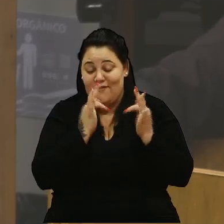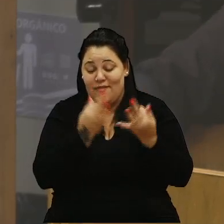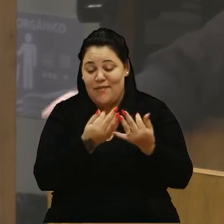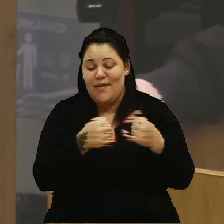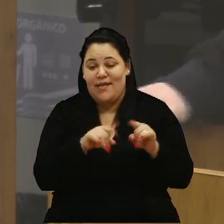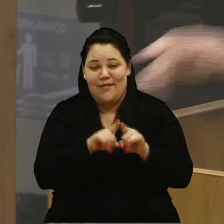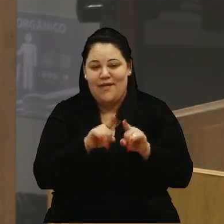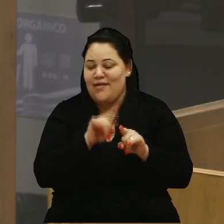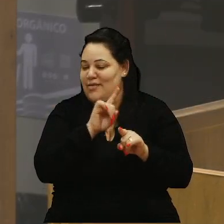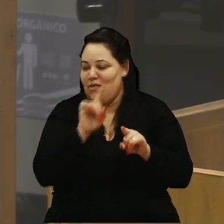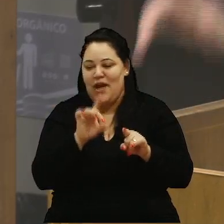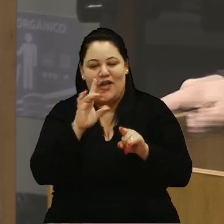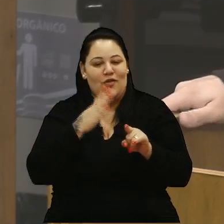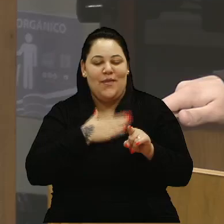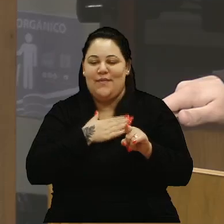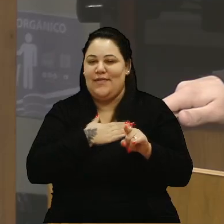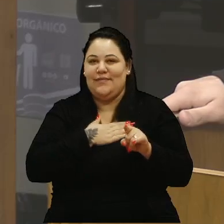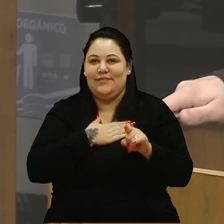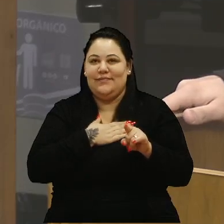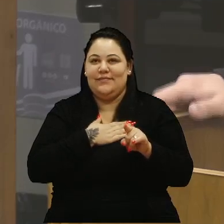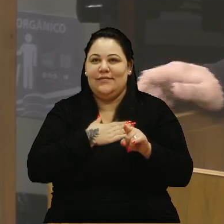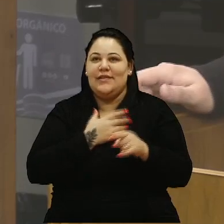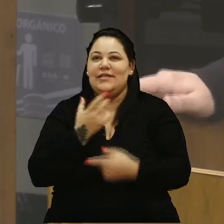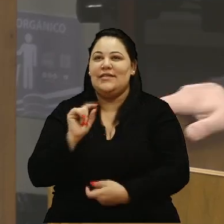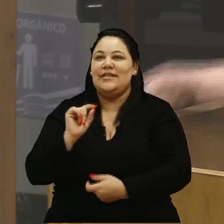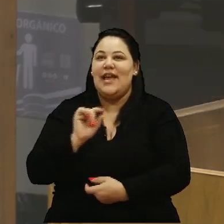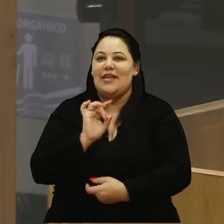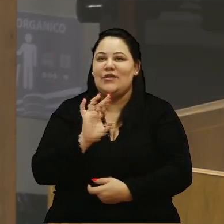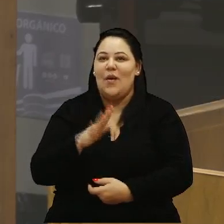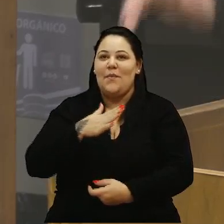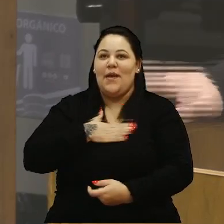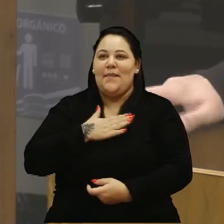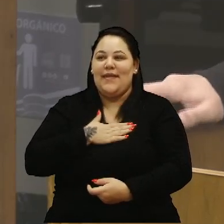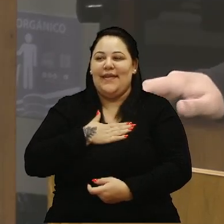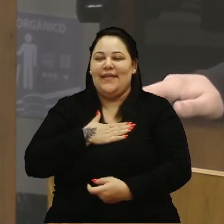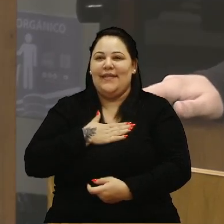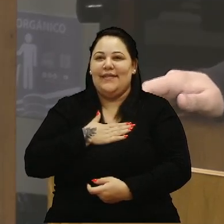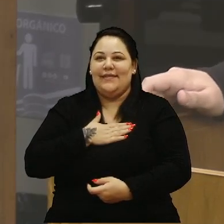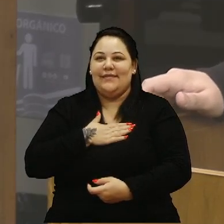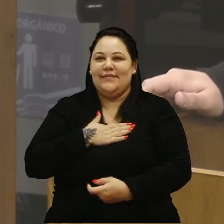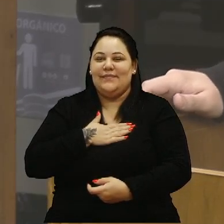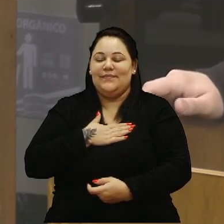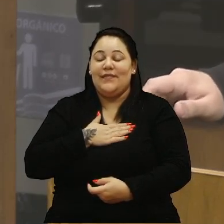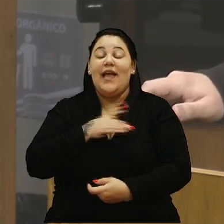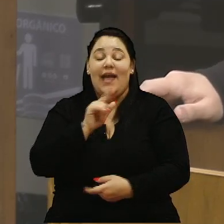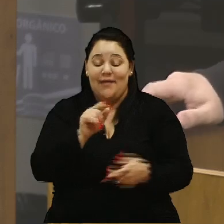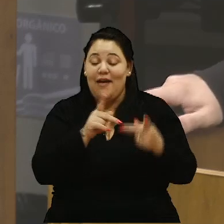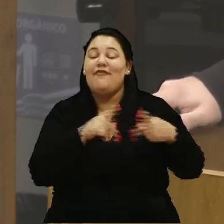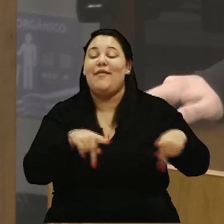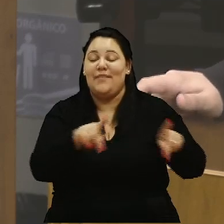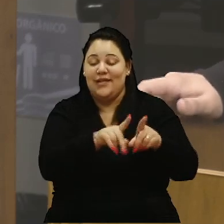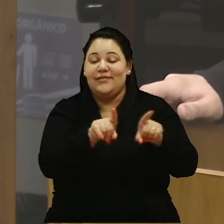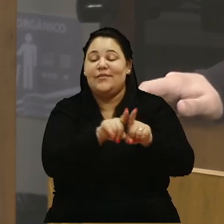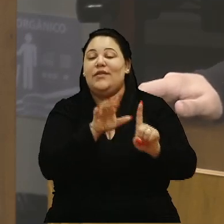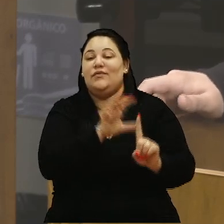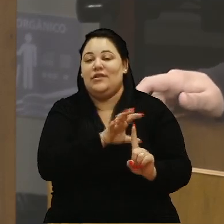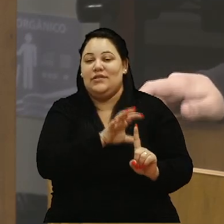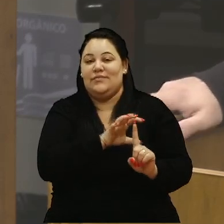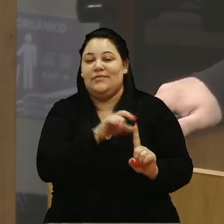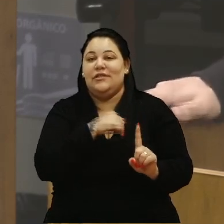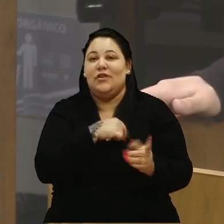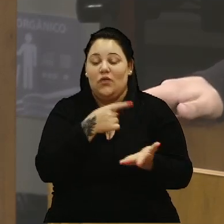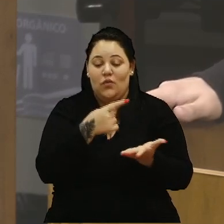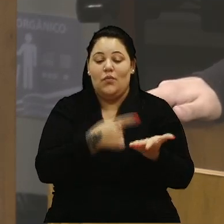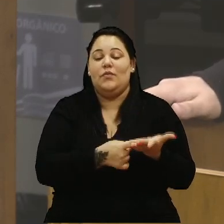sobra só para mim. Se sobrasse só para mim, estava tudo na santa paz, né? Sobra para todo mundo aqui, sobra para os familiares da gente. E eu assumi um compromisso com